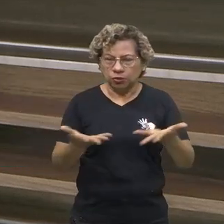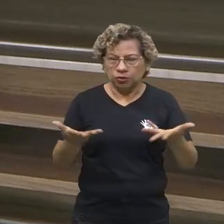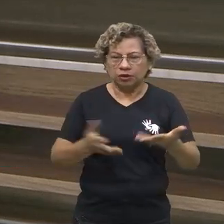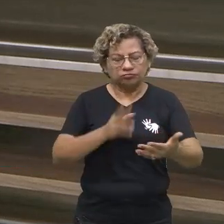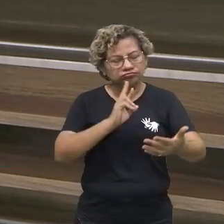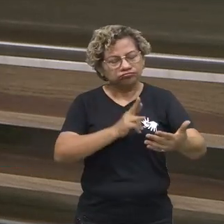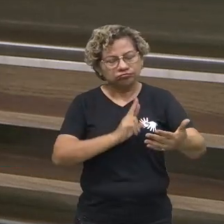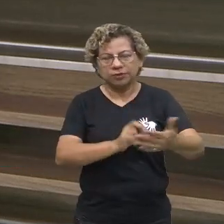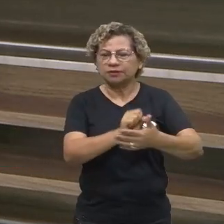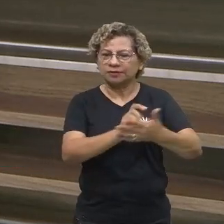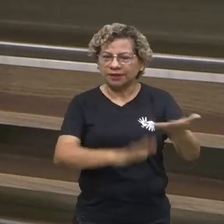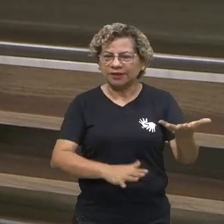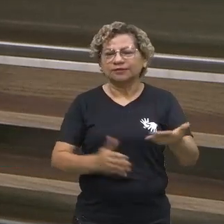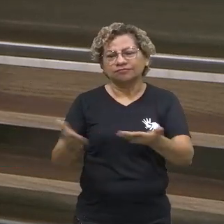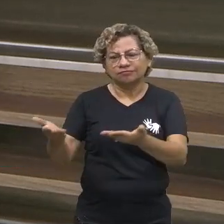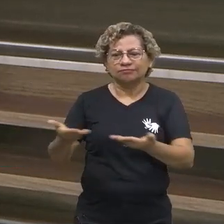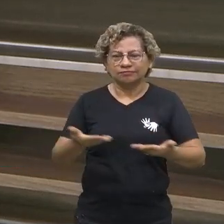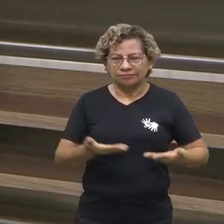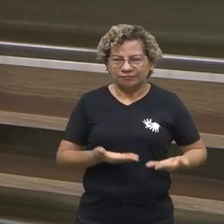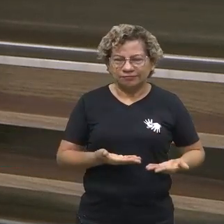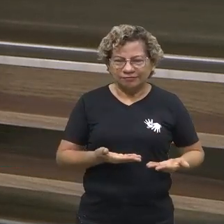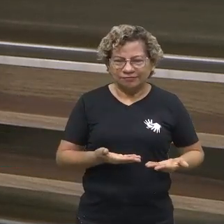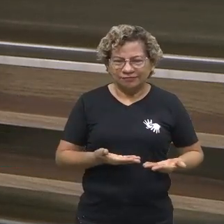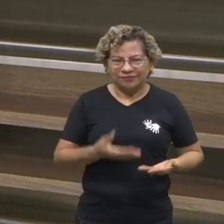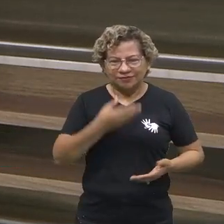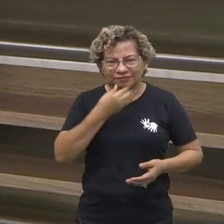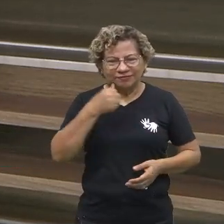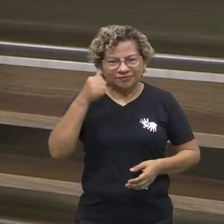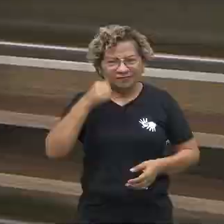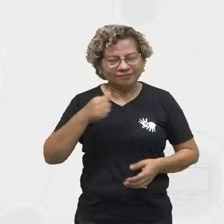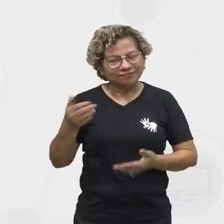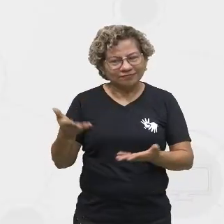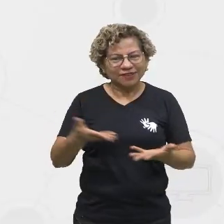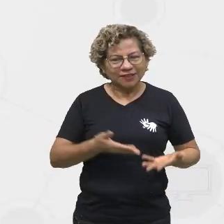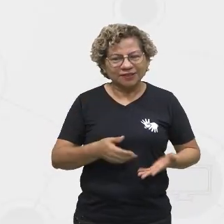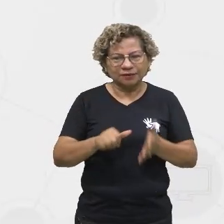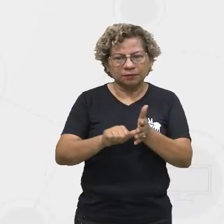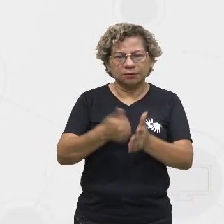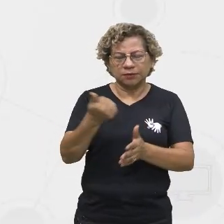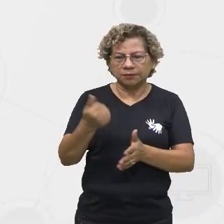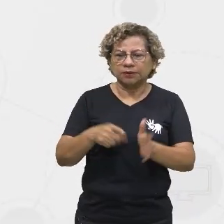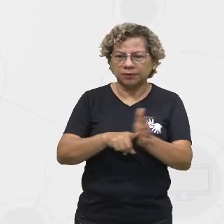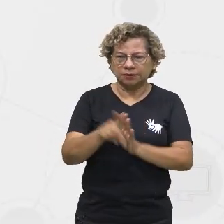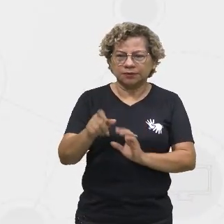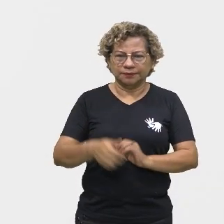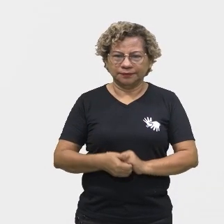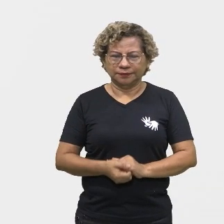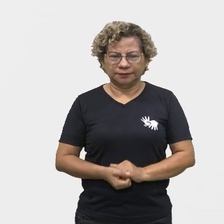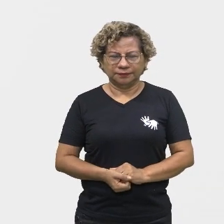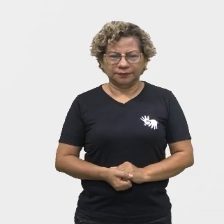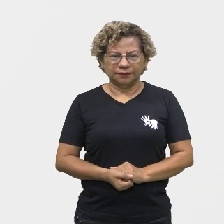trabalhá-las. Bem-vindos e bem-vindas. Vamos lá para a nossa primeira questão?